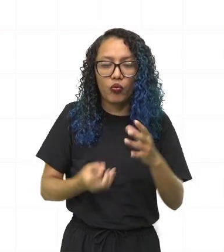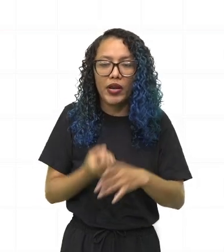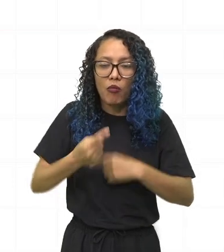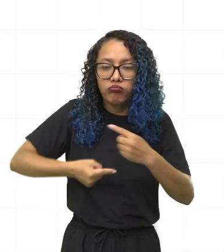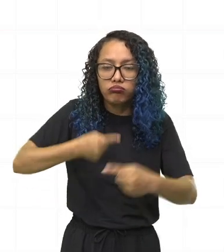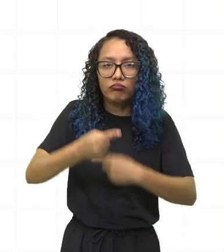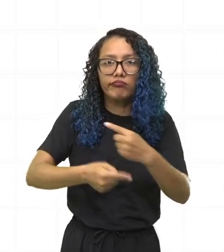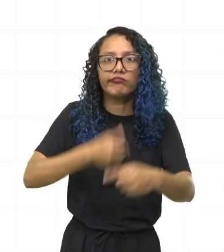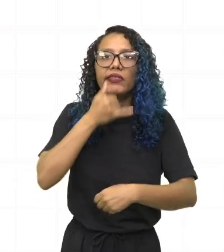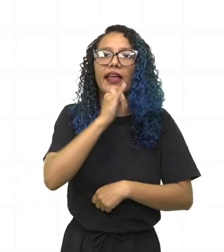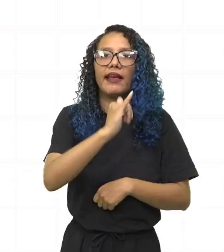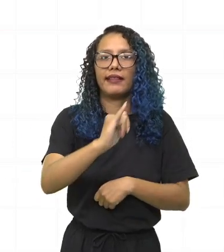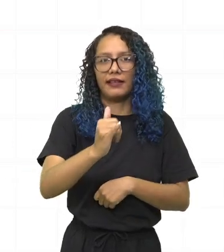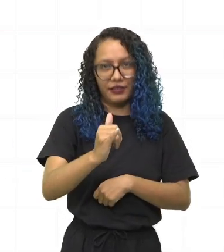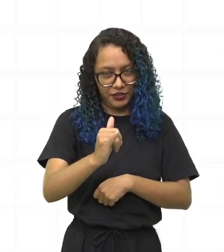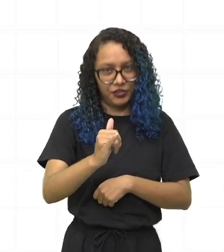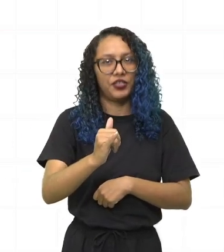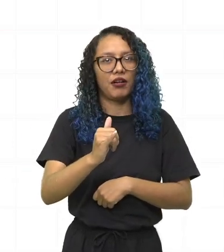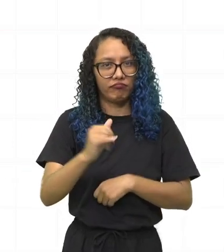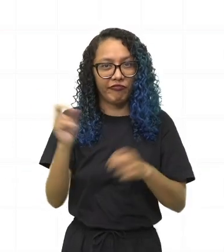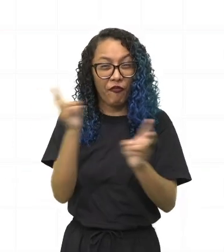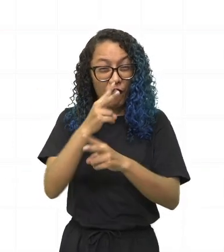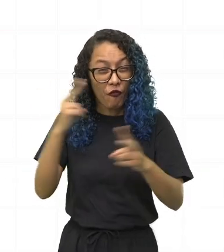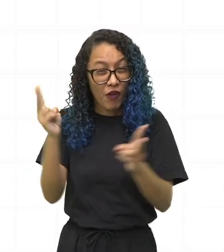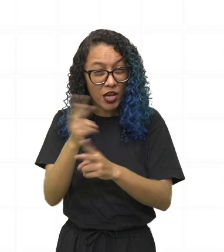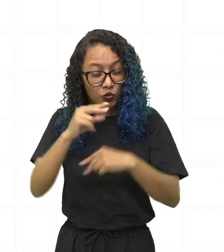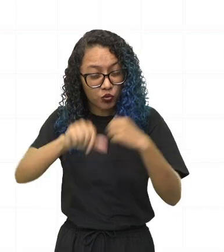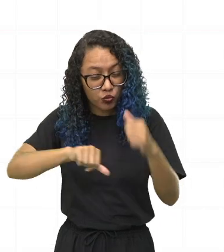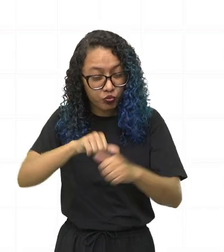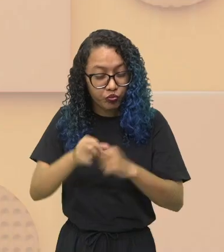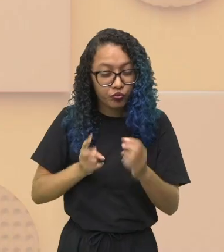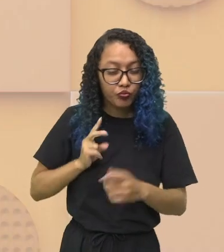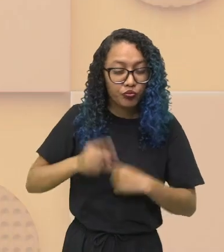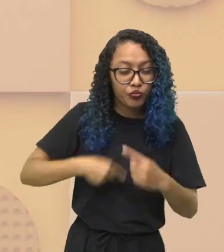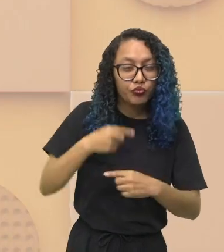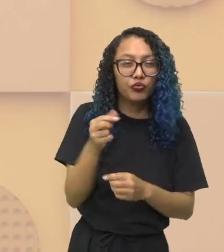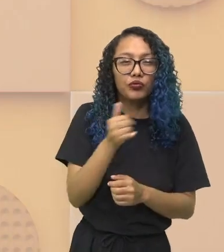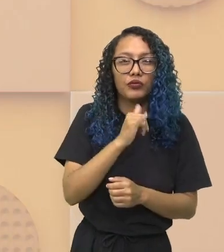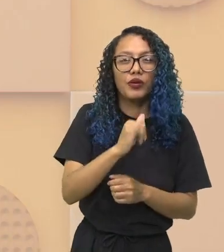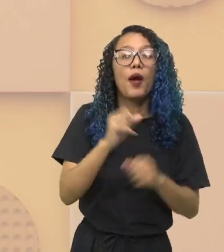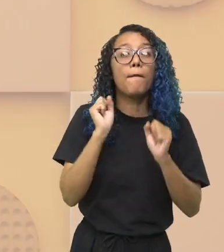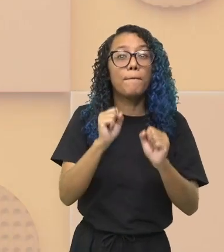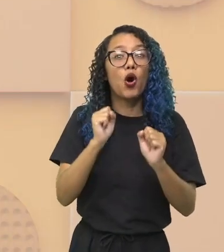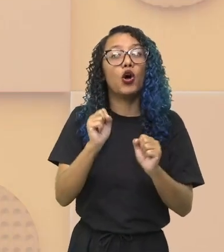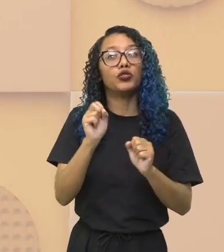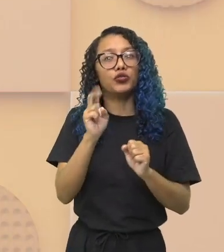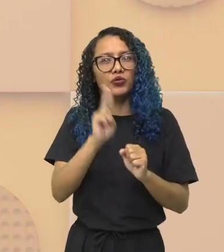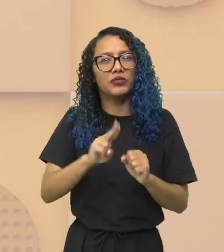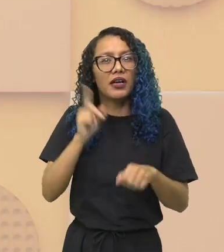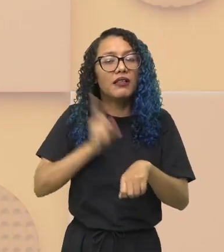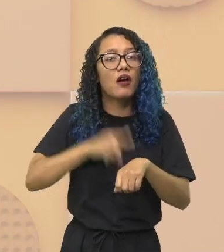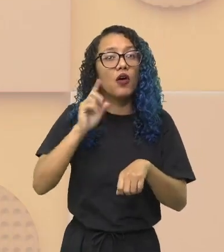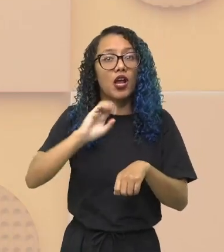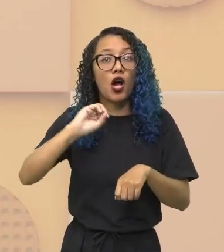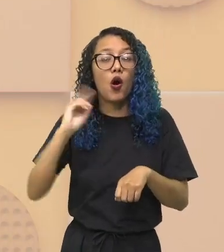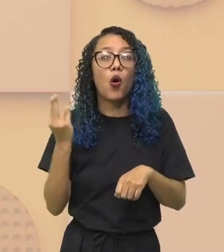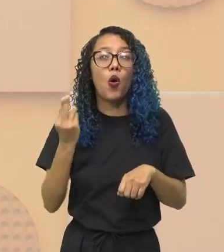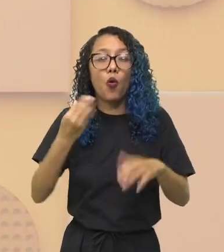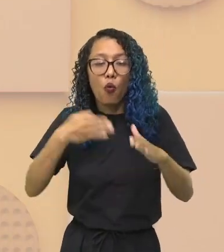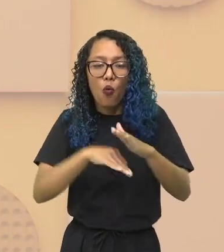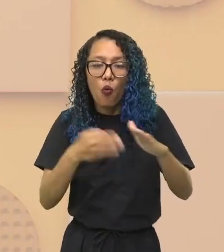imediatamente ou armazenada em baterias para uso posterior. Mas aí a gente vai dar uma olhada nesse